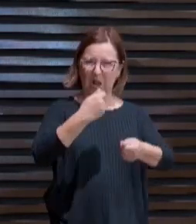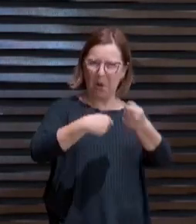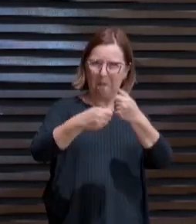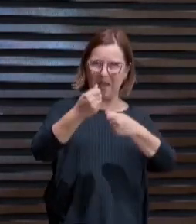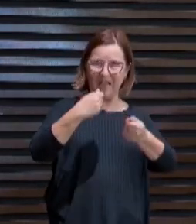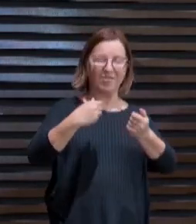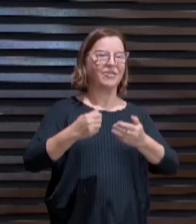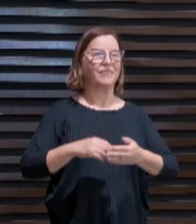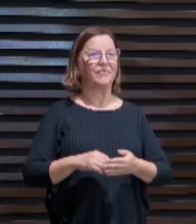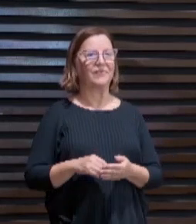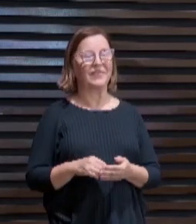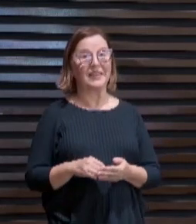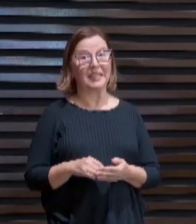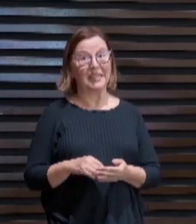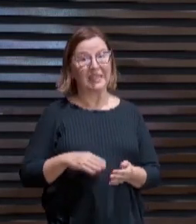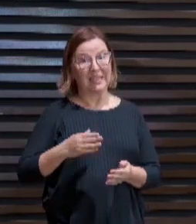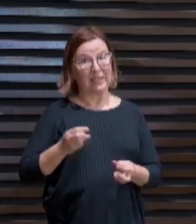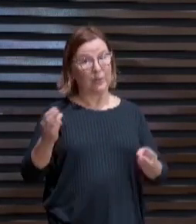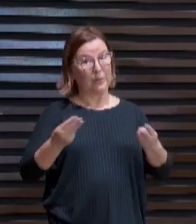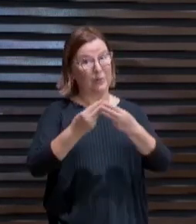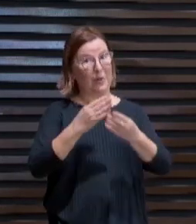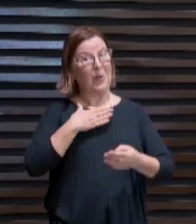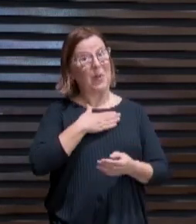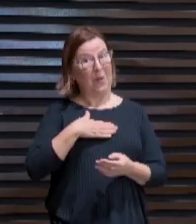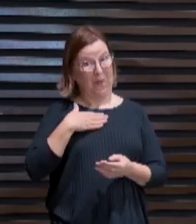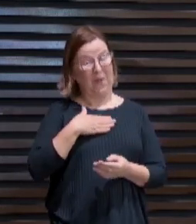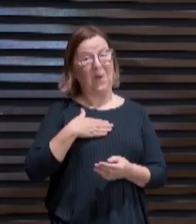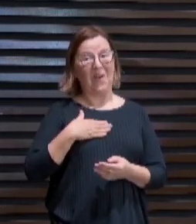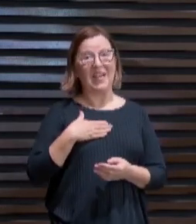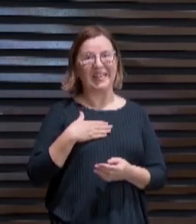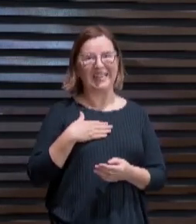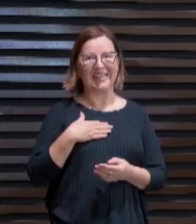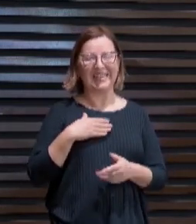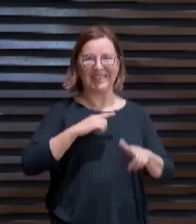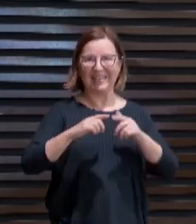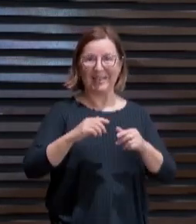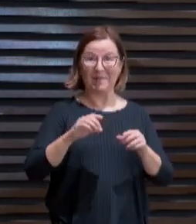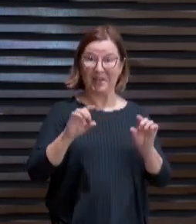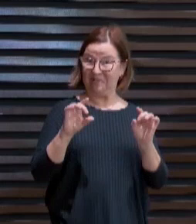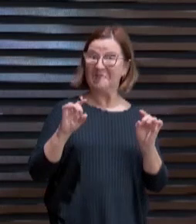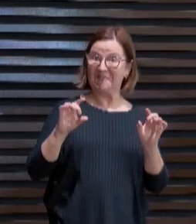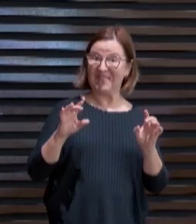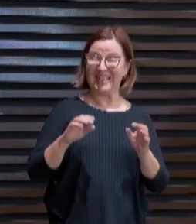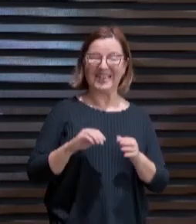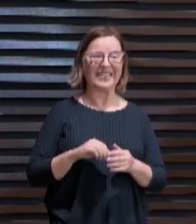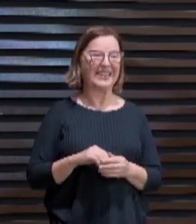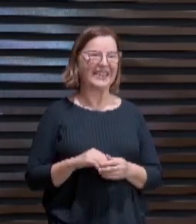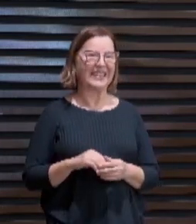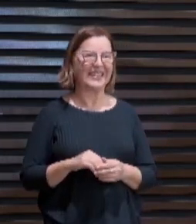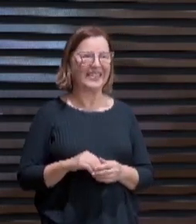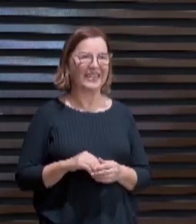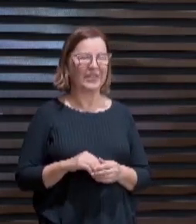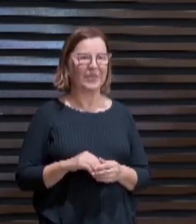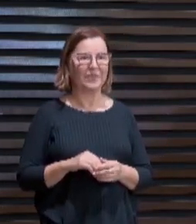talvez esse comércio atraía o judeu, porque o judeu gosta, né, de trabalhar com comércio, né? Ele é habilidoso nessa área, né? Então, havia uma